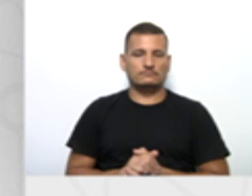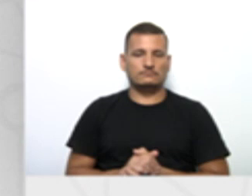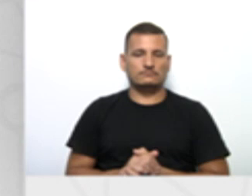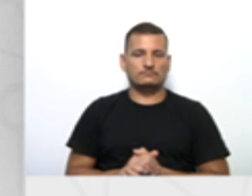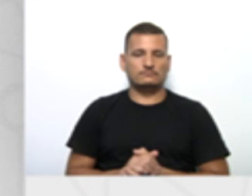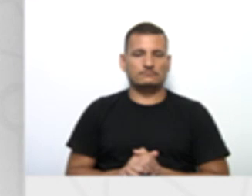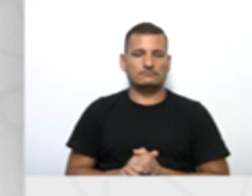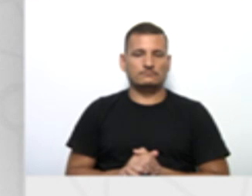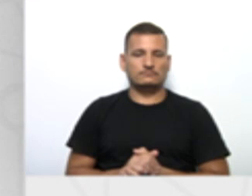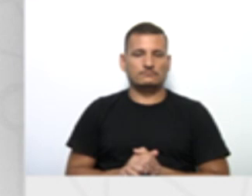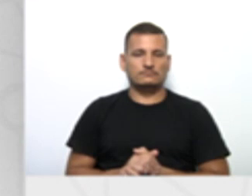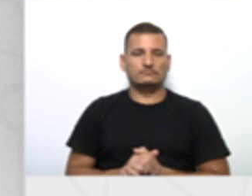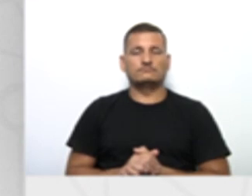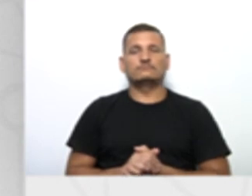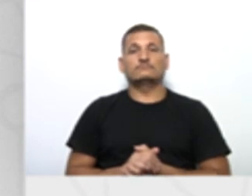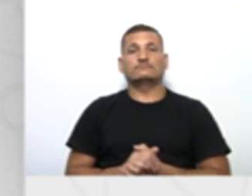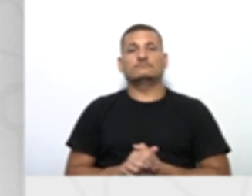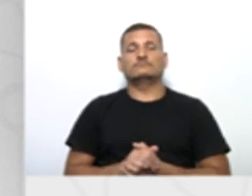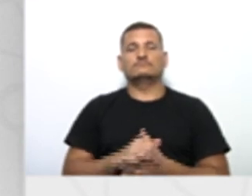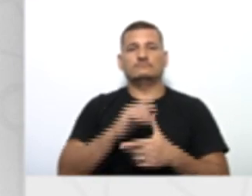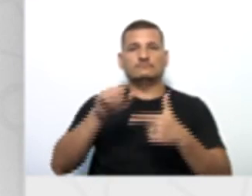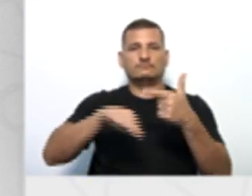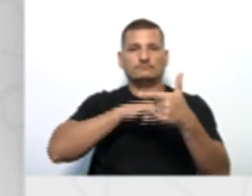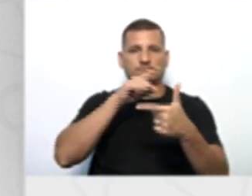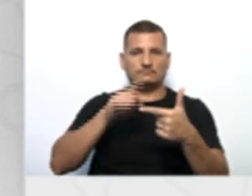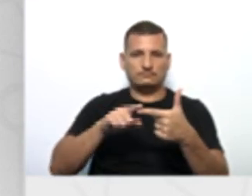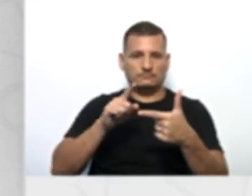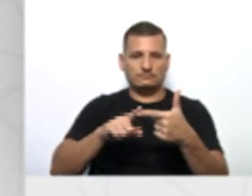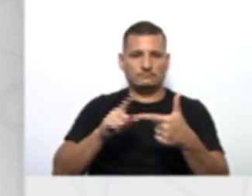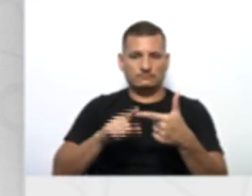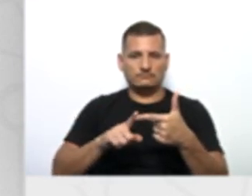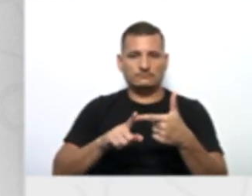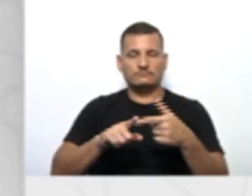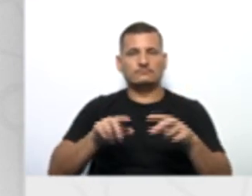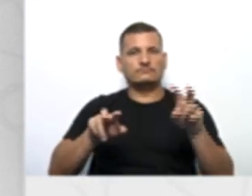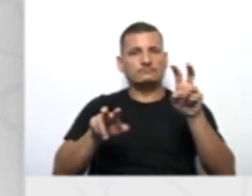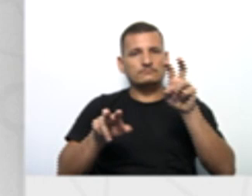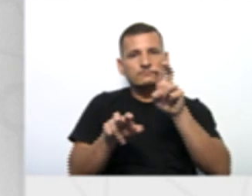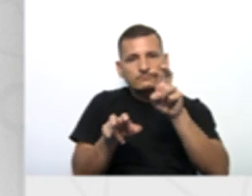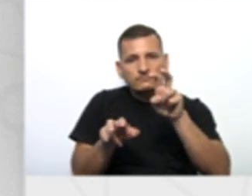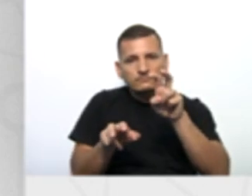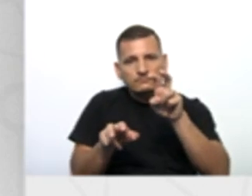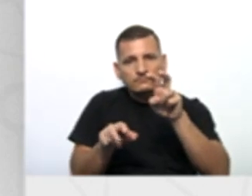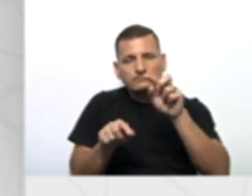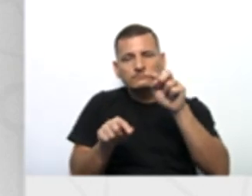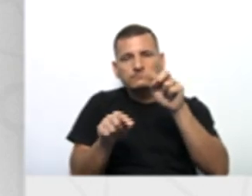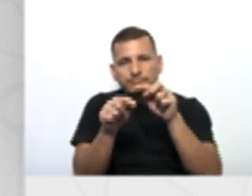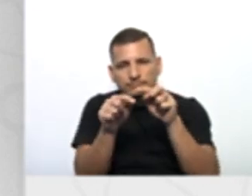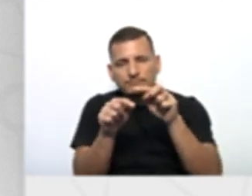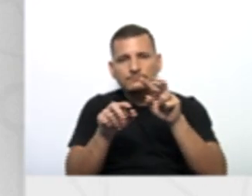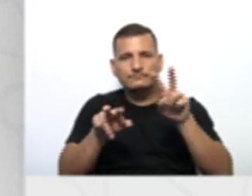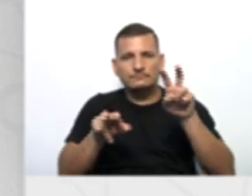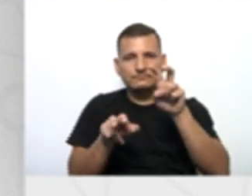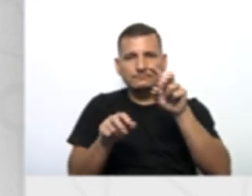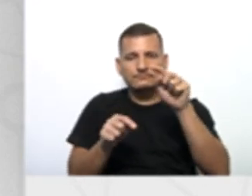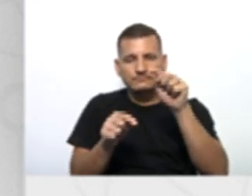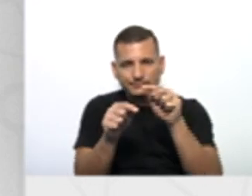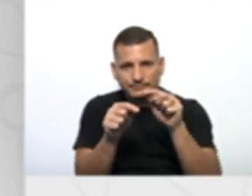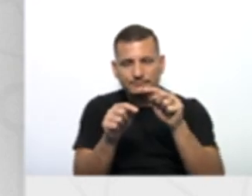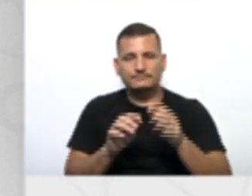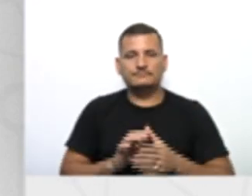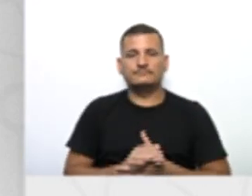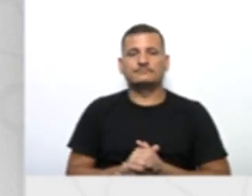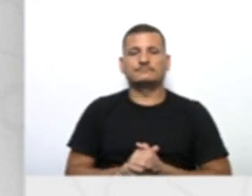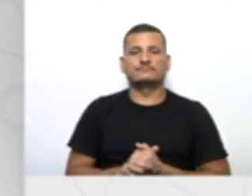Nós também temos como atividade uma produção de uma citação direta curta. A citação direta curta,